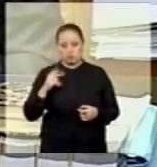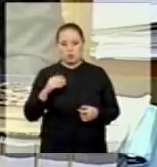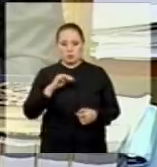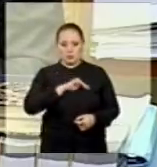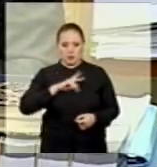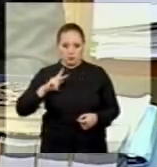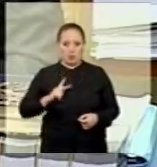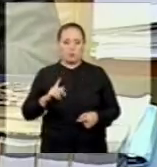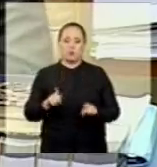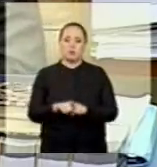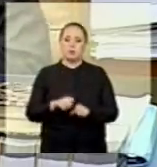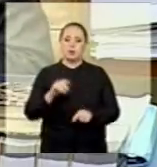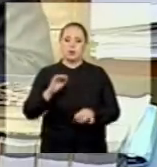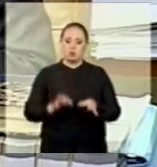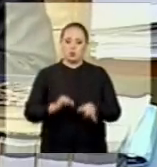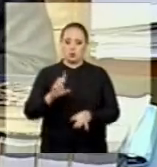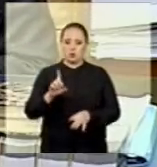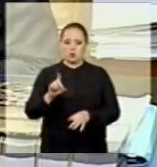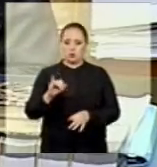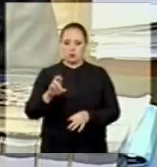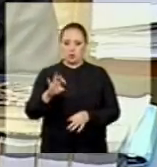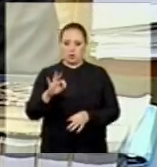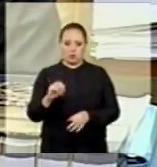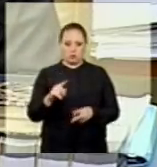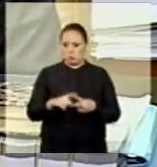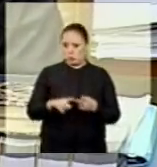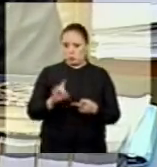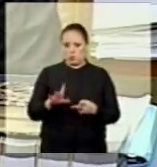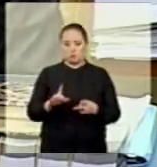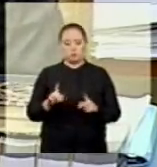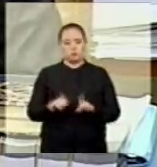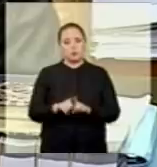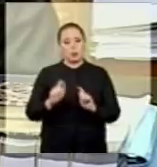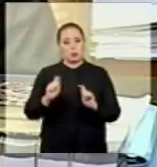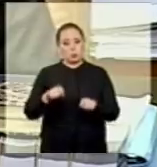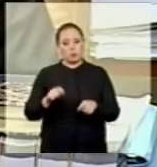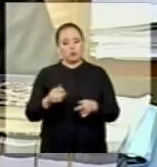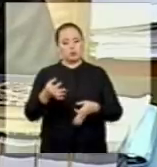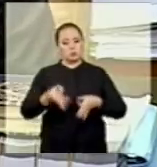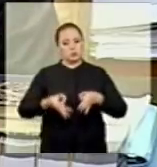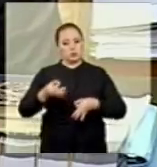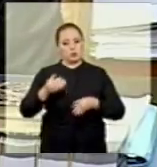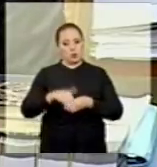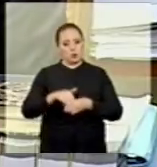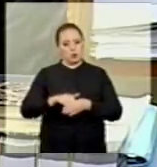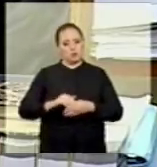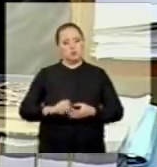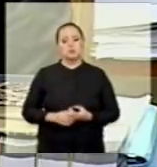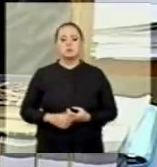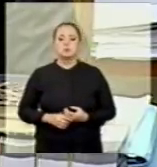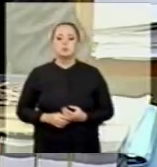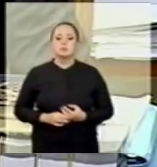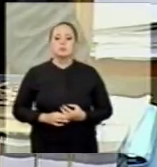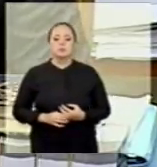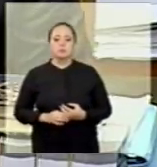e os juízes de direito, e ressalvada sempre, de qualquer maneira, a competência da Justiça Eleitoral.